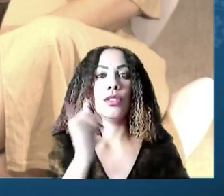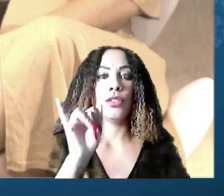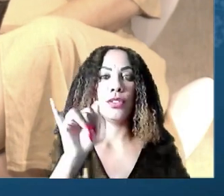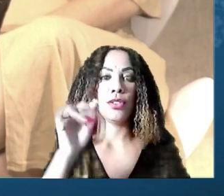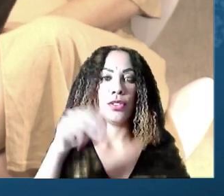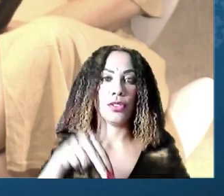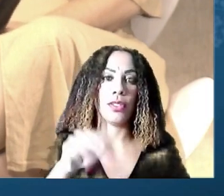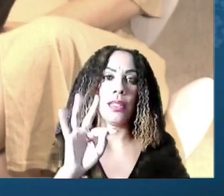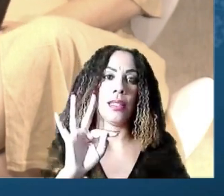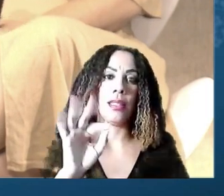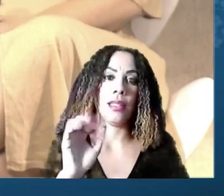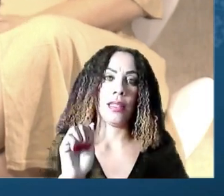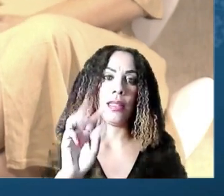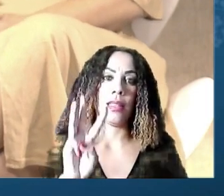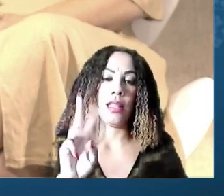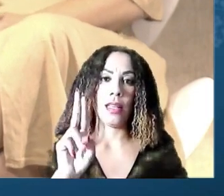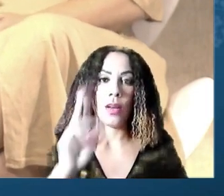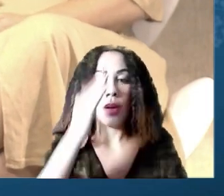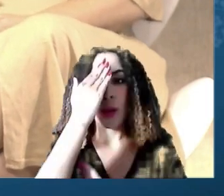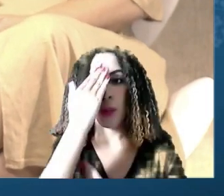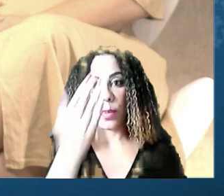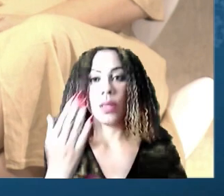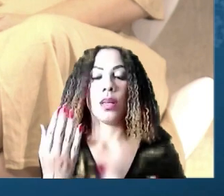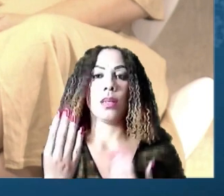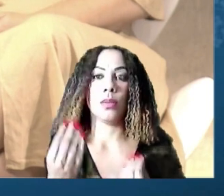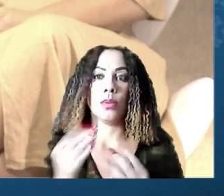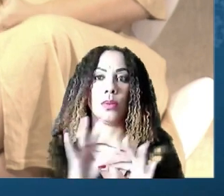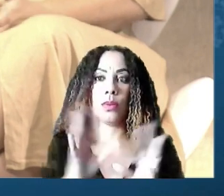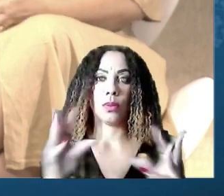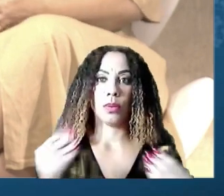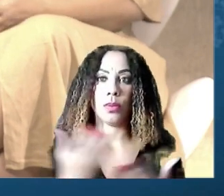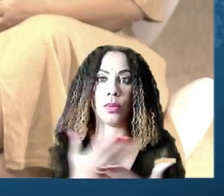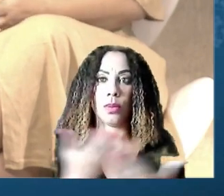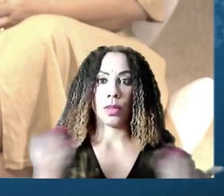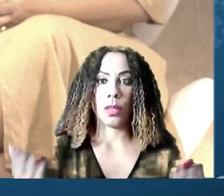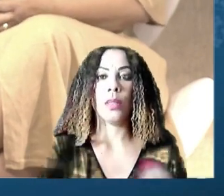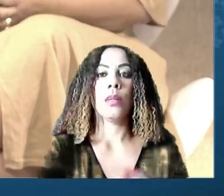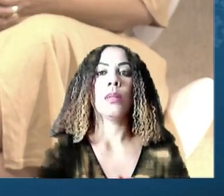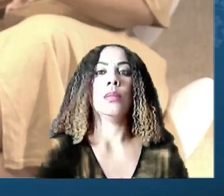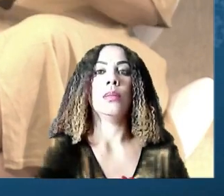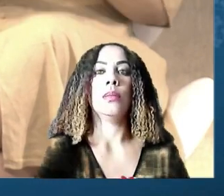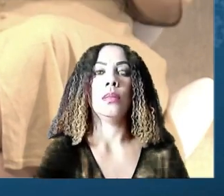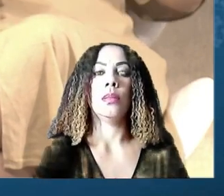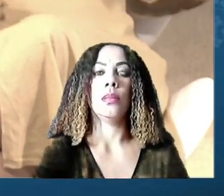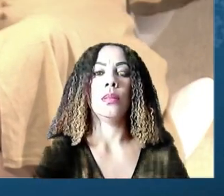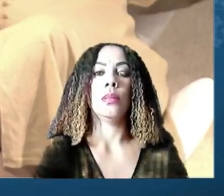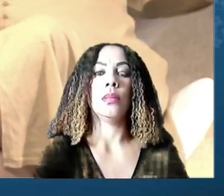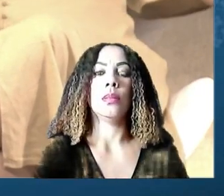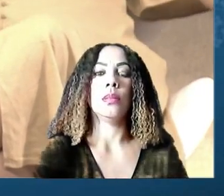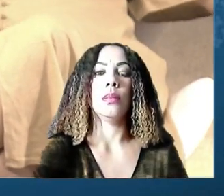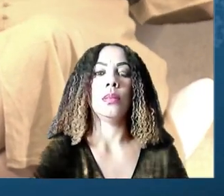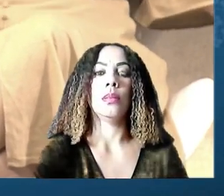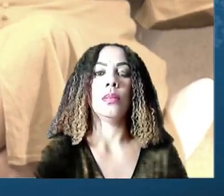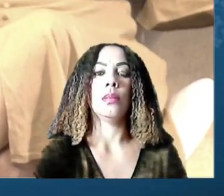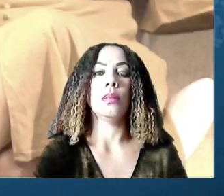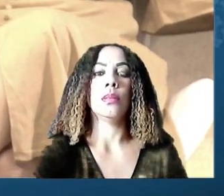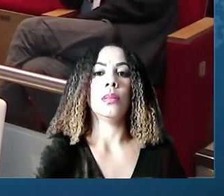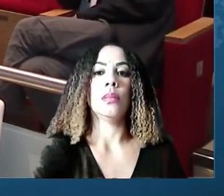E obrigado. Thank you very much. Isso podem perguntar a ela aqui. Obrigada.